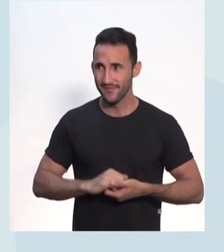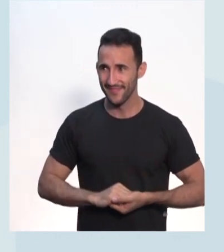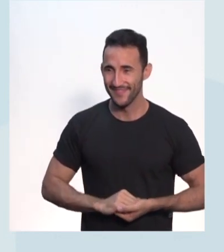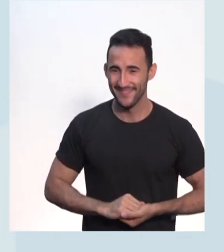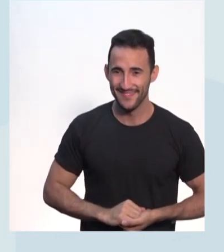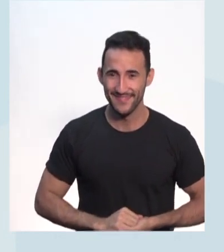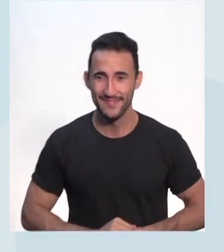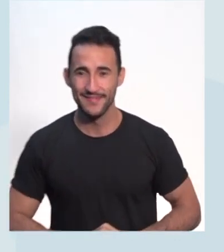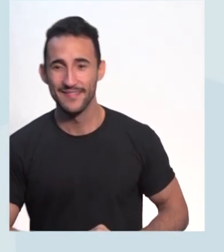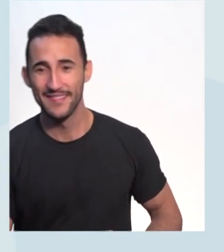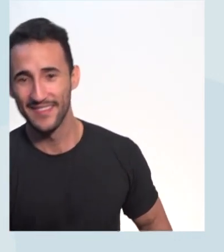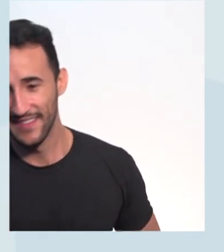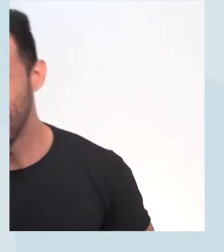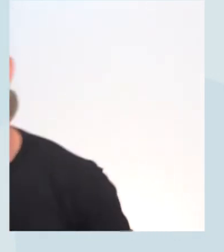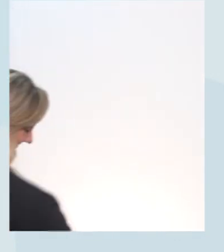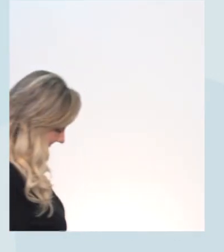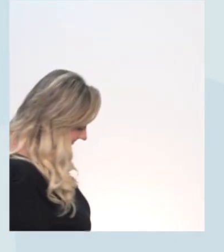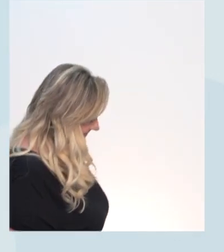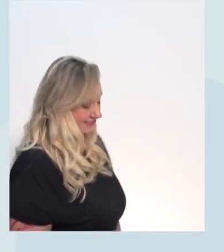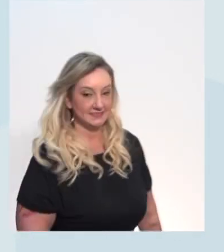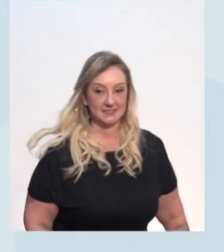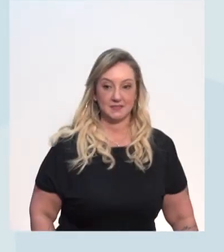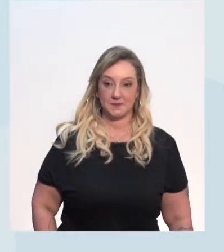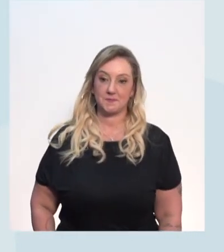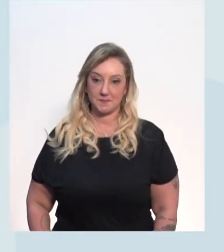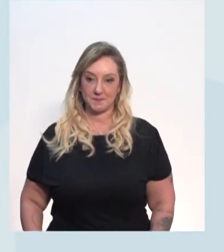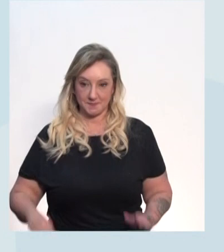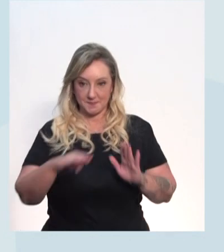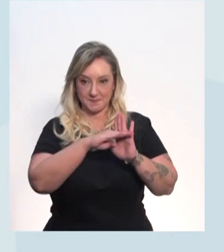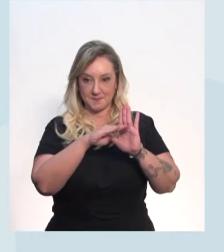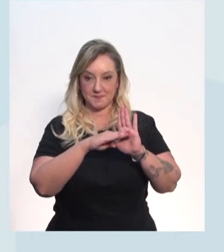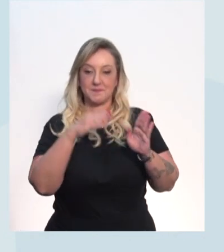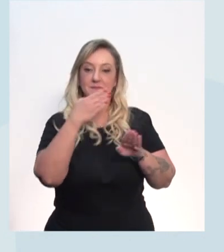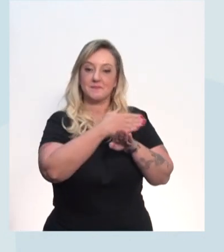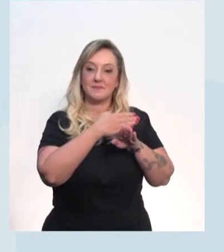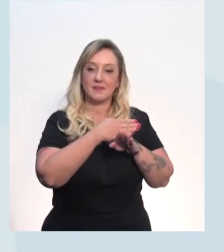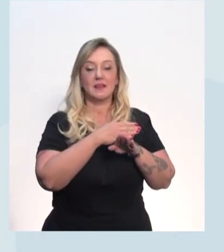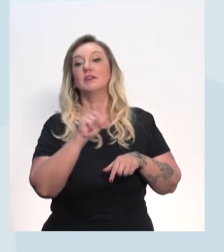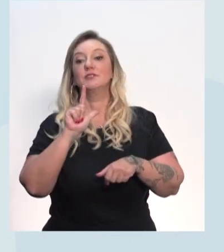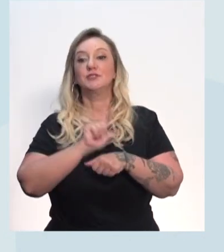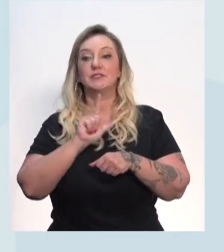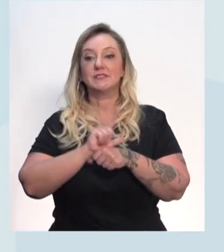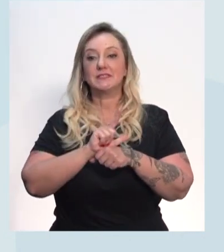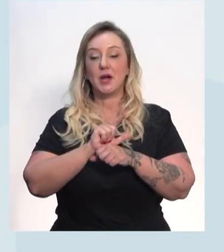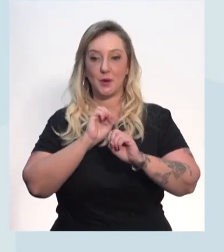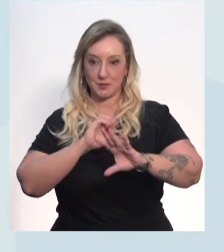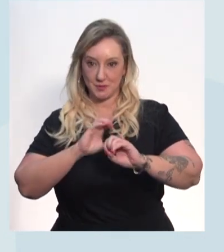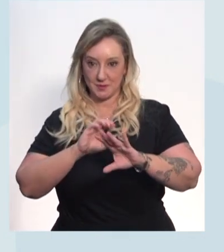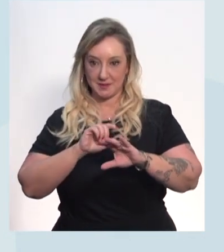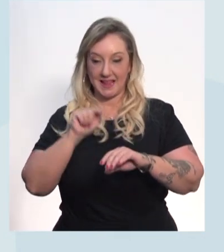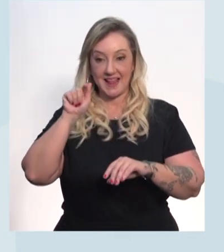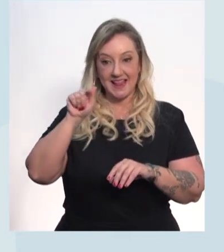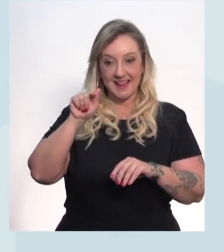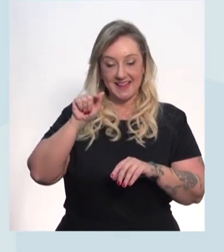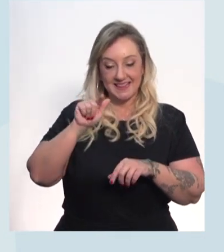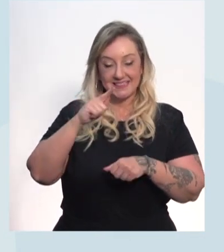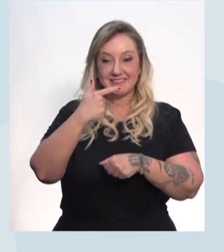grupo de professores na escola, eles vão se organizar nesse momento de ATPC para chegar nesses alunos e que a gente